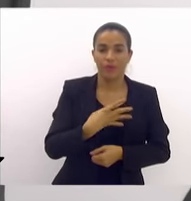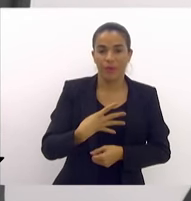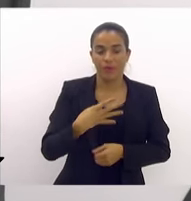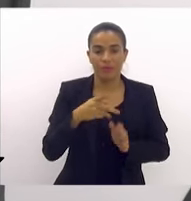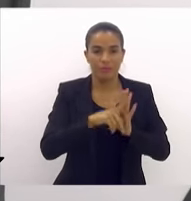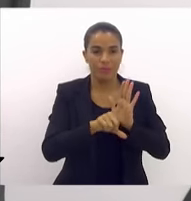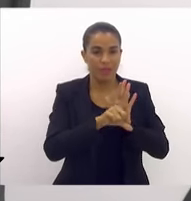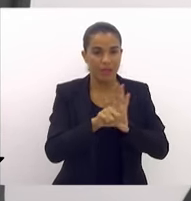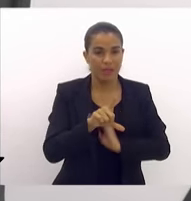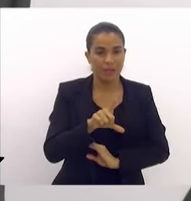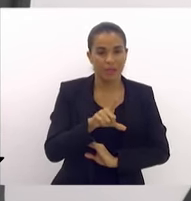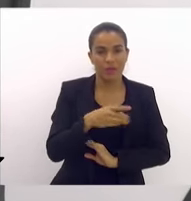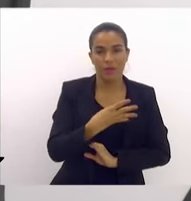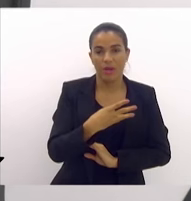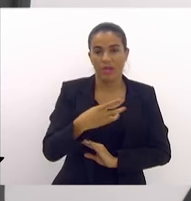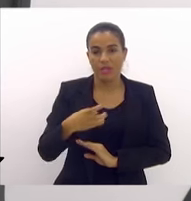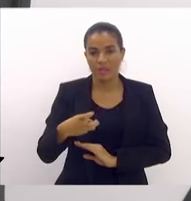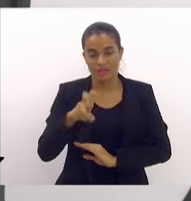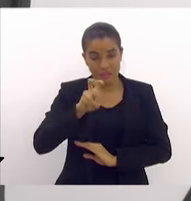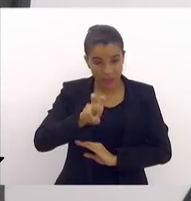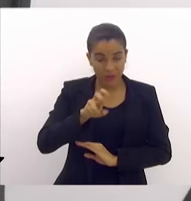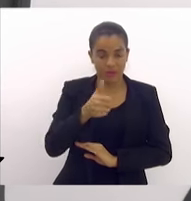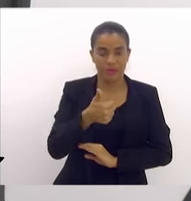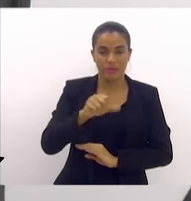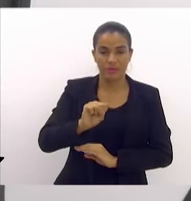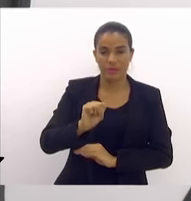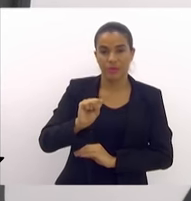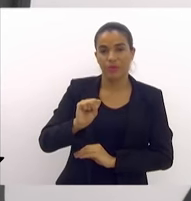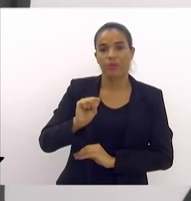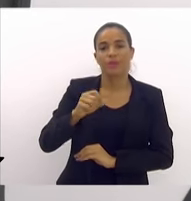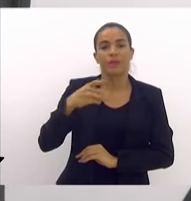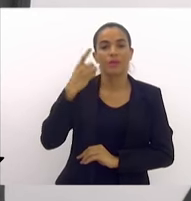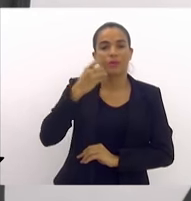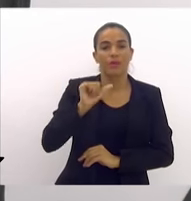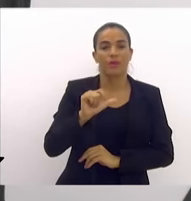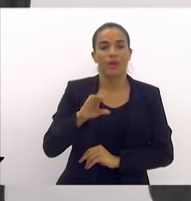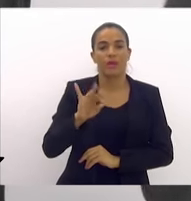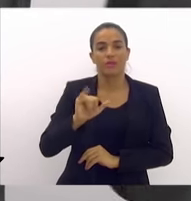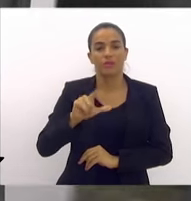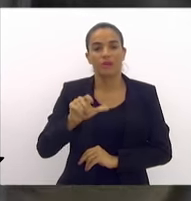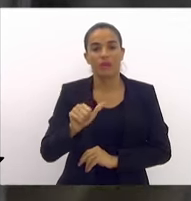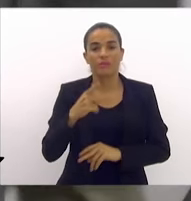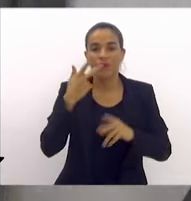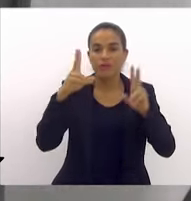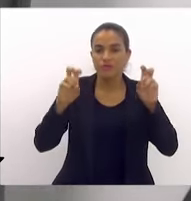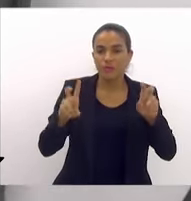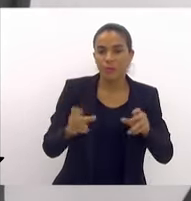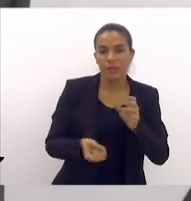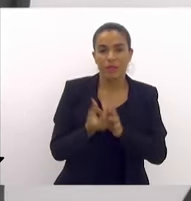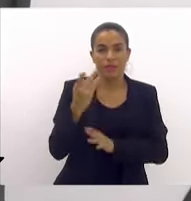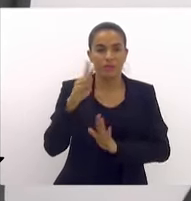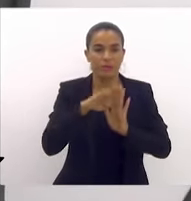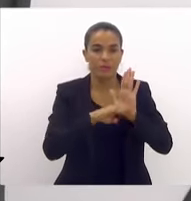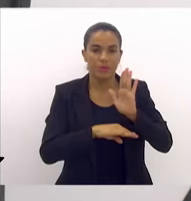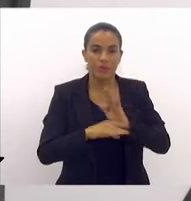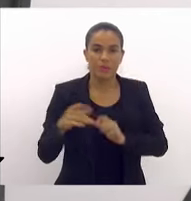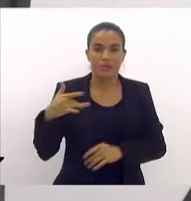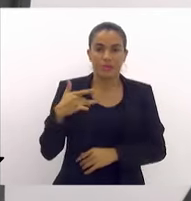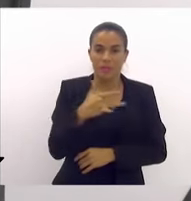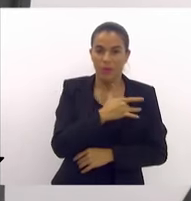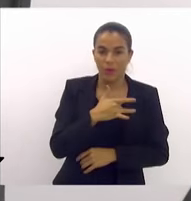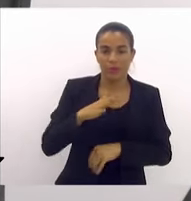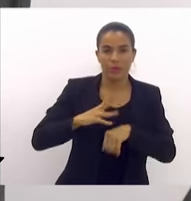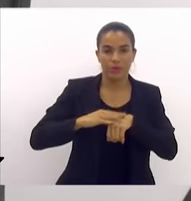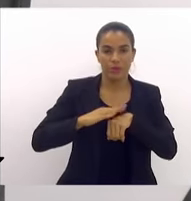o PL 4520 de 18, de autoria do deputado Átila Nunes, que dispõe sobre a criação do Programa de Prevenção da Saúde